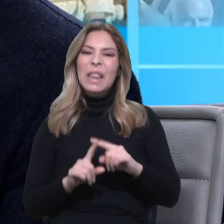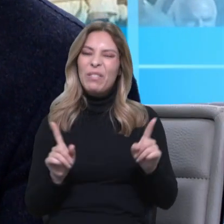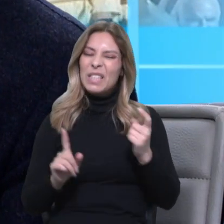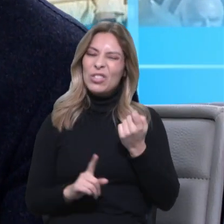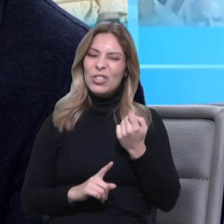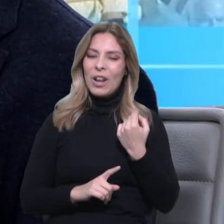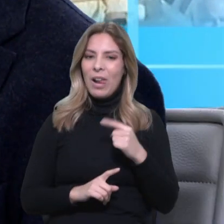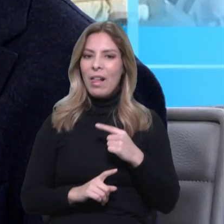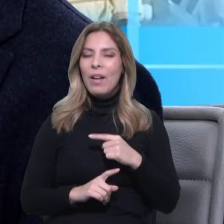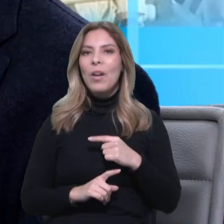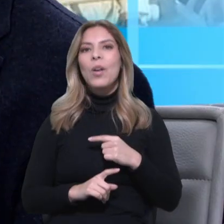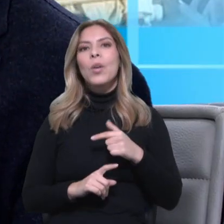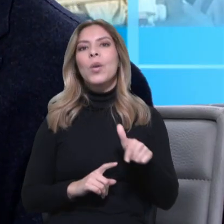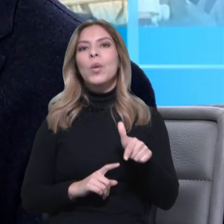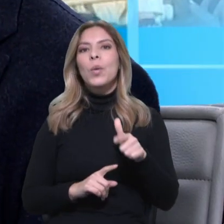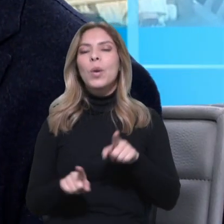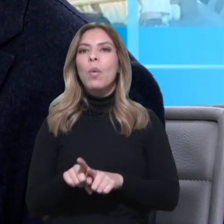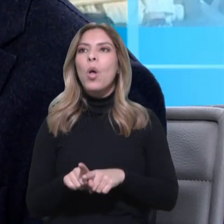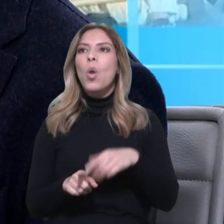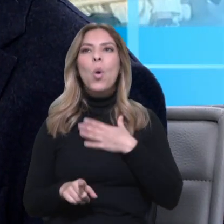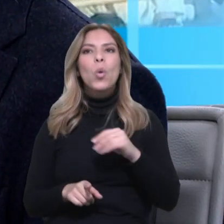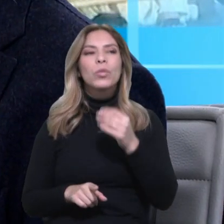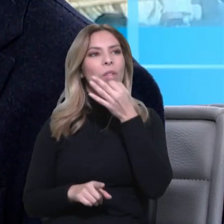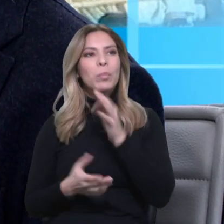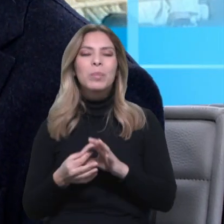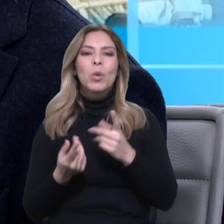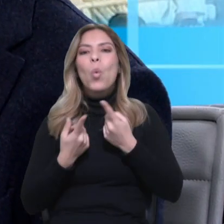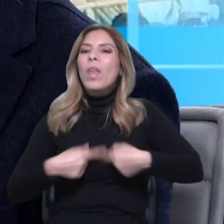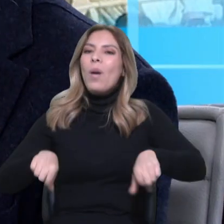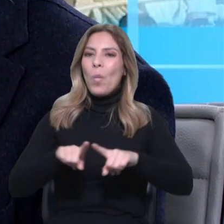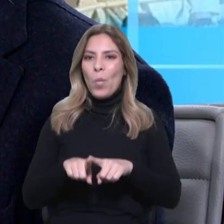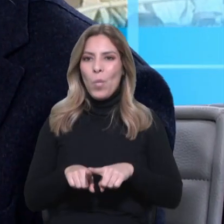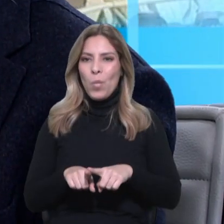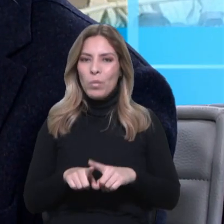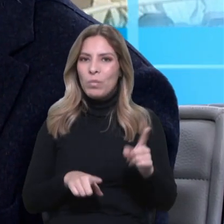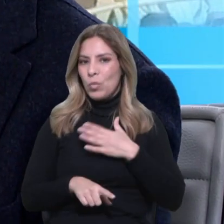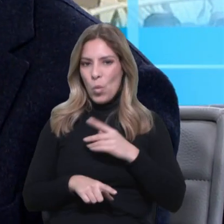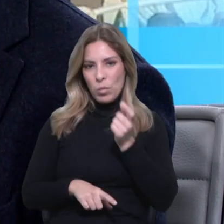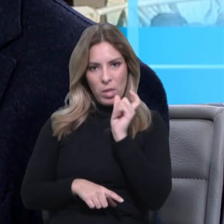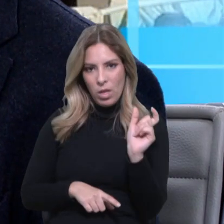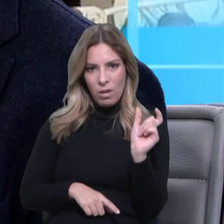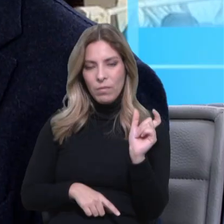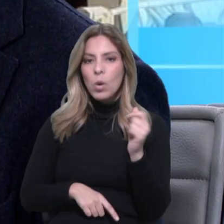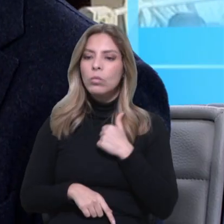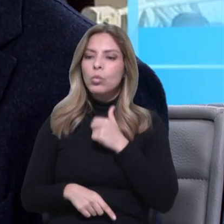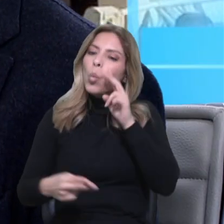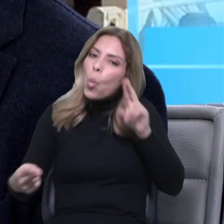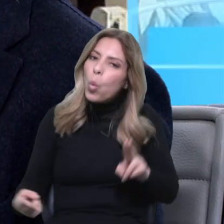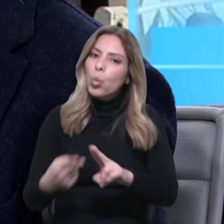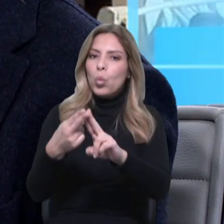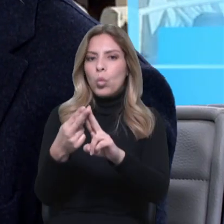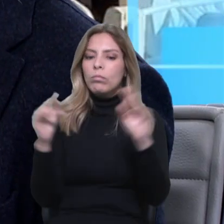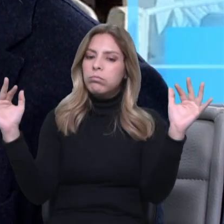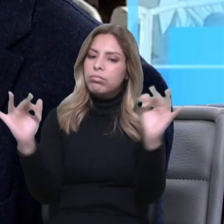não gosto nada da palavra reuniões, gosto da palavra que fazemos os encontros de preparação. Porque, de facto, são encontros porque existe